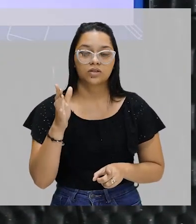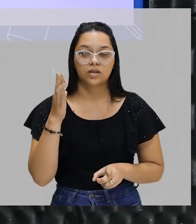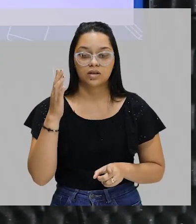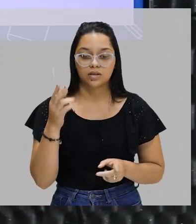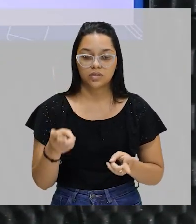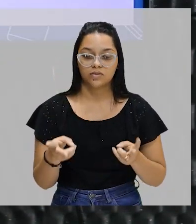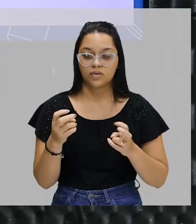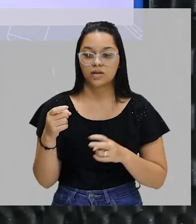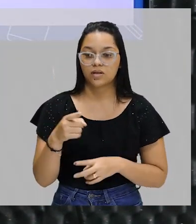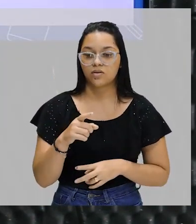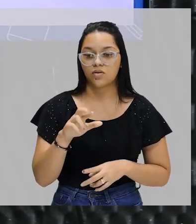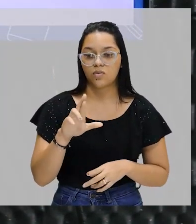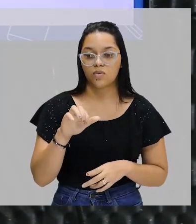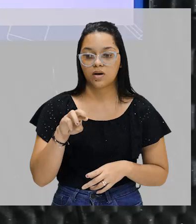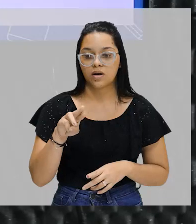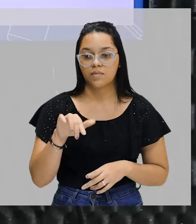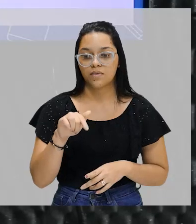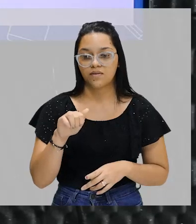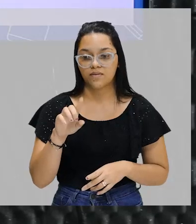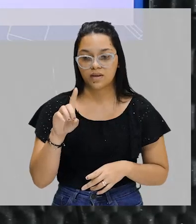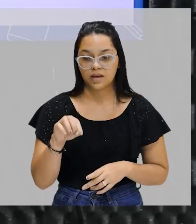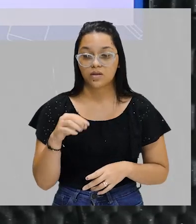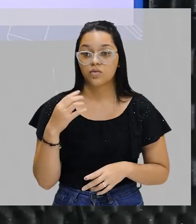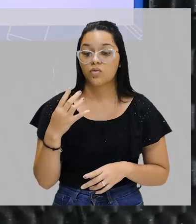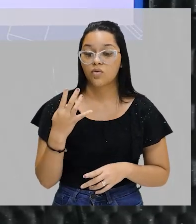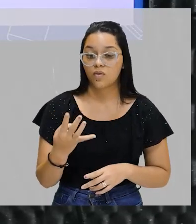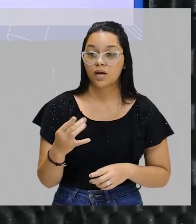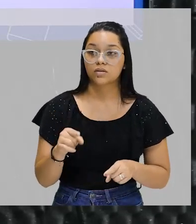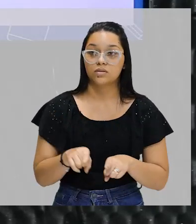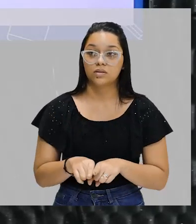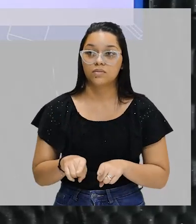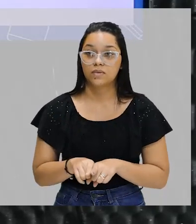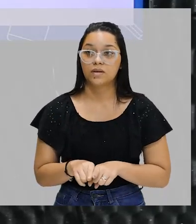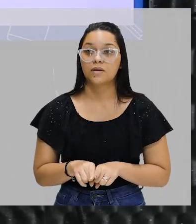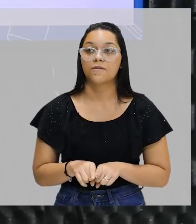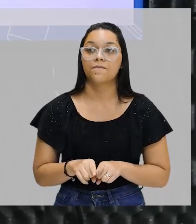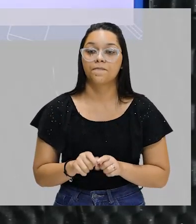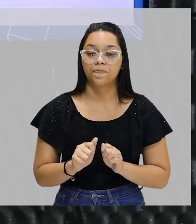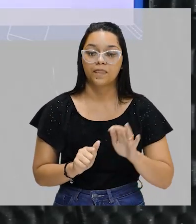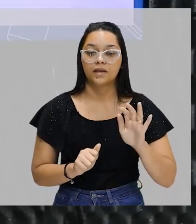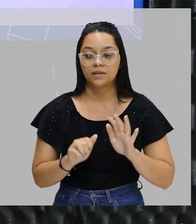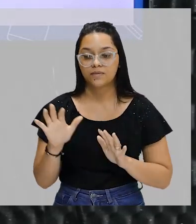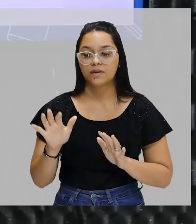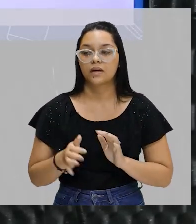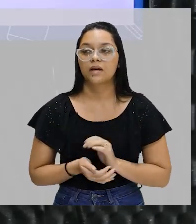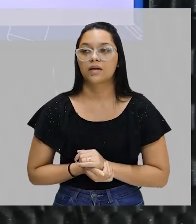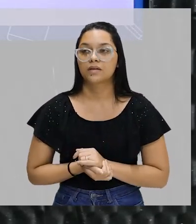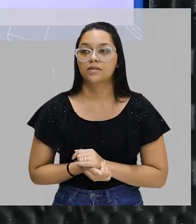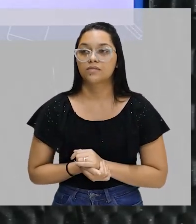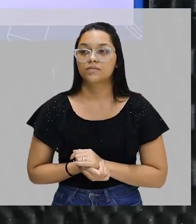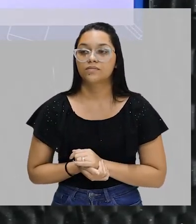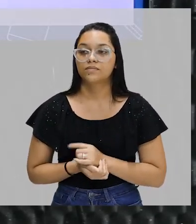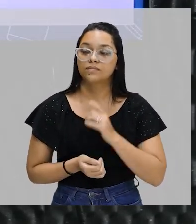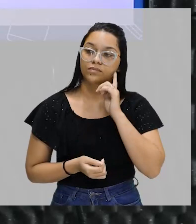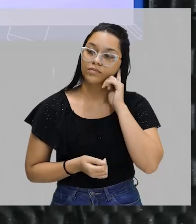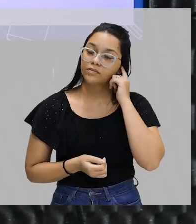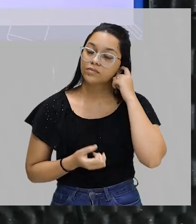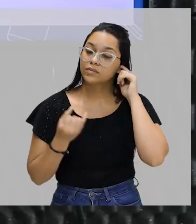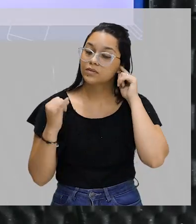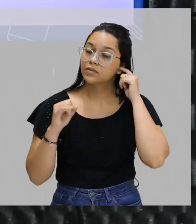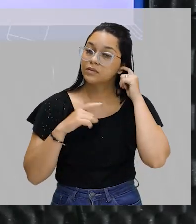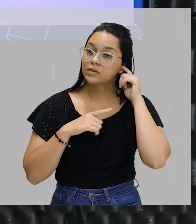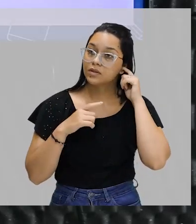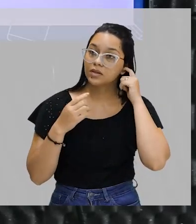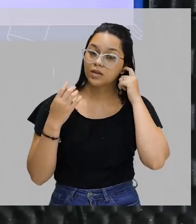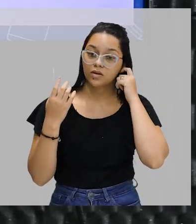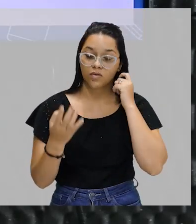aquele alcano como ramificado. Com 4 extremidades, mais ramificado ainda, certo? Se nós temos